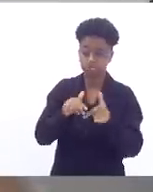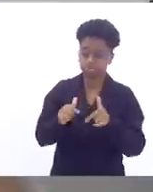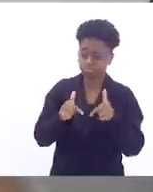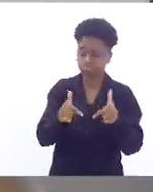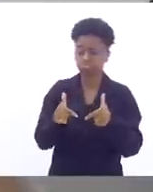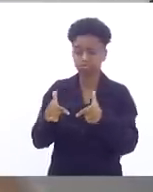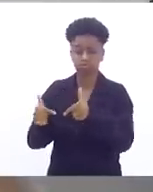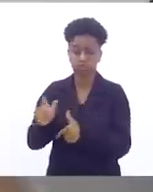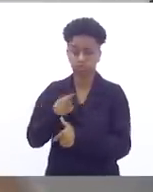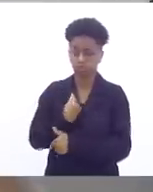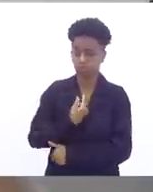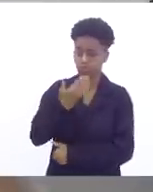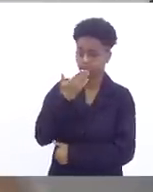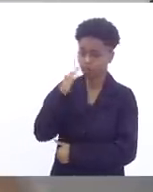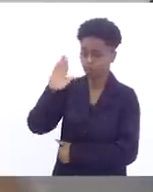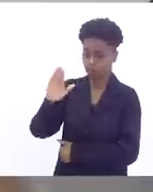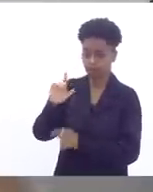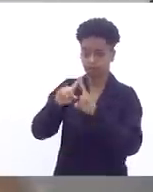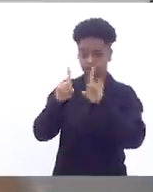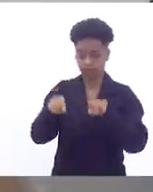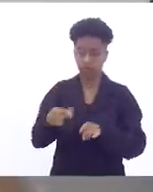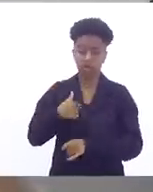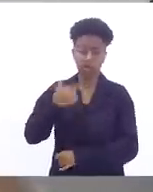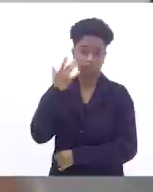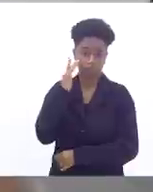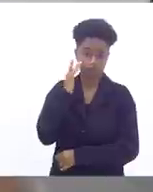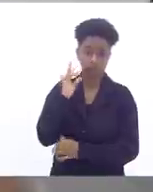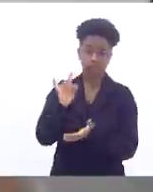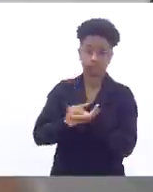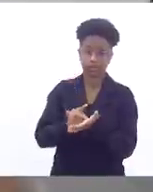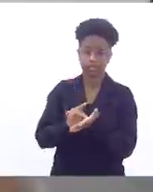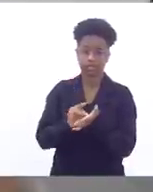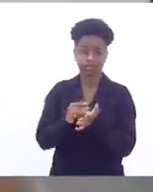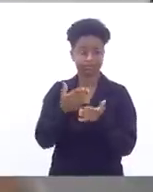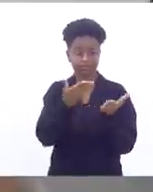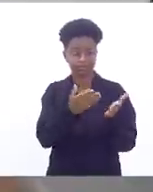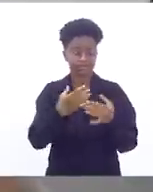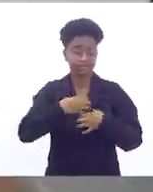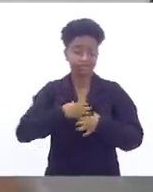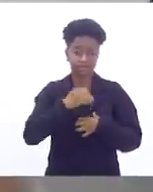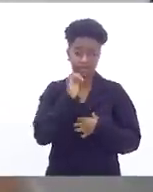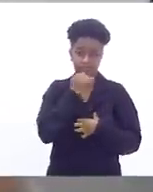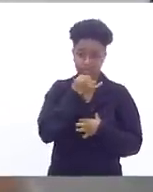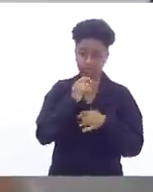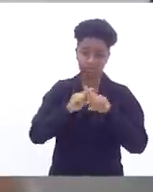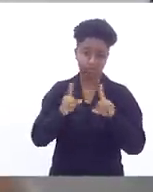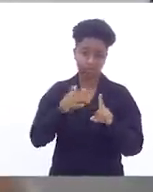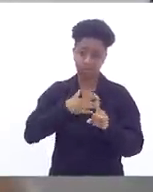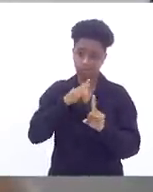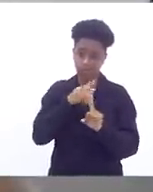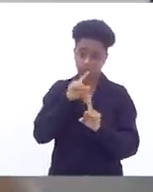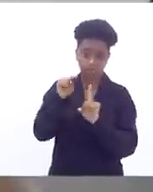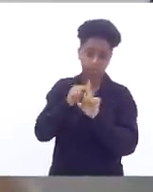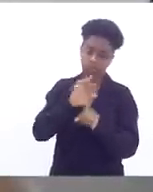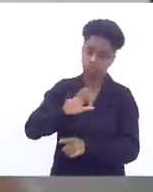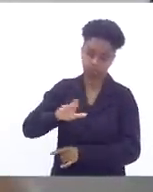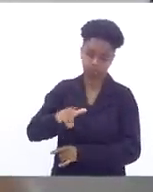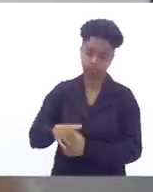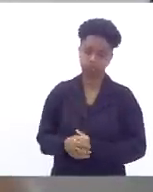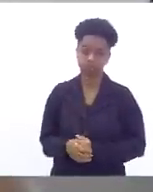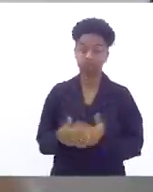promete um servidor eu acho que a gente acaba tratando deixando infeliz E isso não é a minha posição